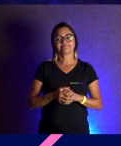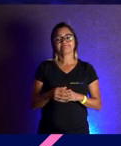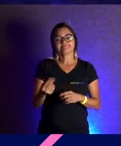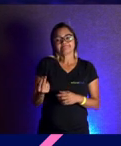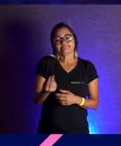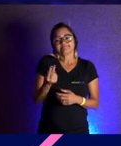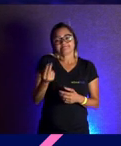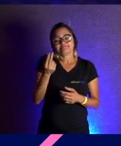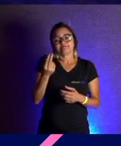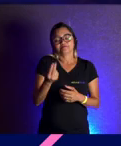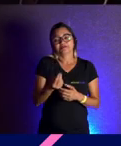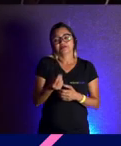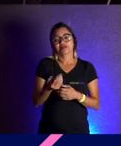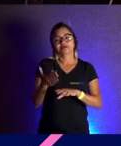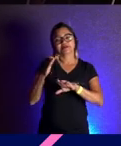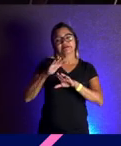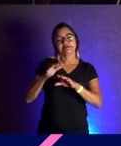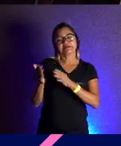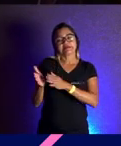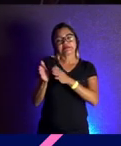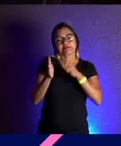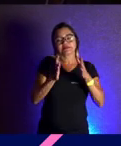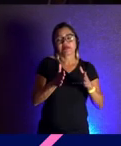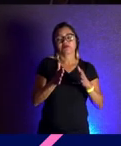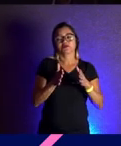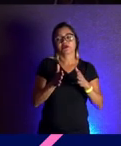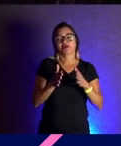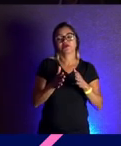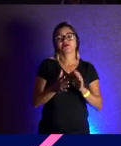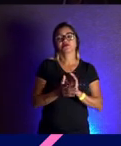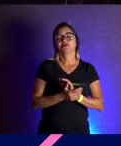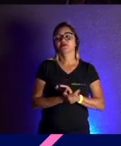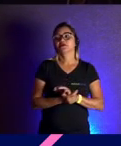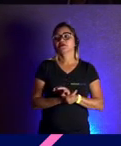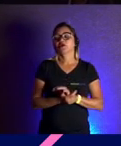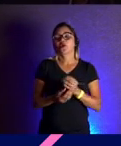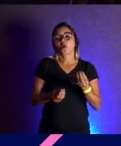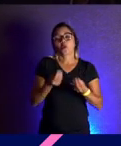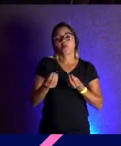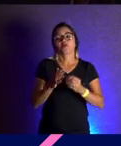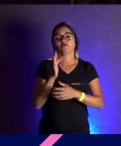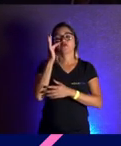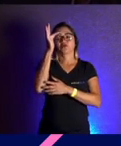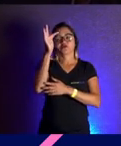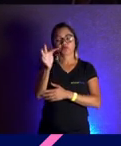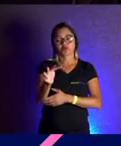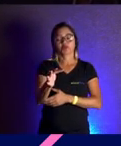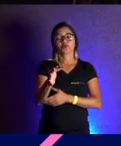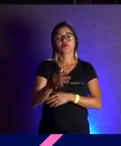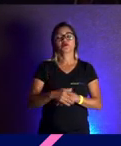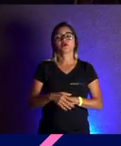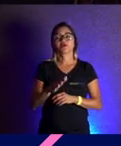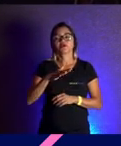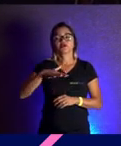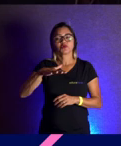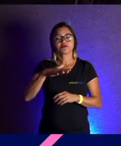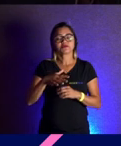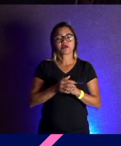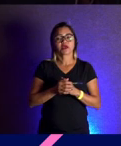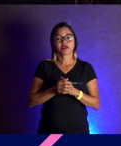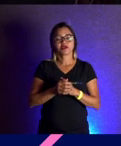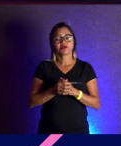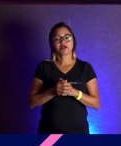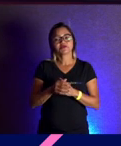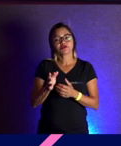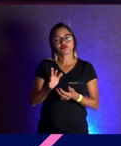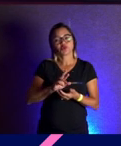ver esse cenário da atuação profissional do Patrick hoje, mas quem sabe, no futuro, a gente consegue descobrir essas outras